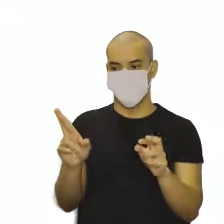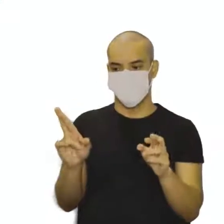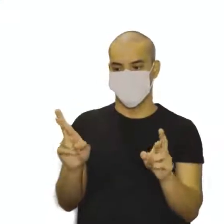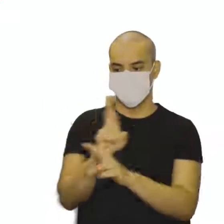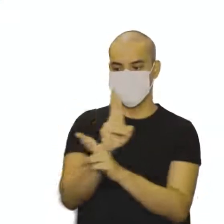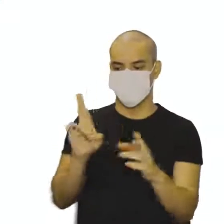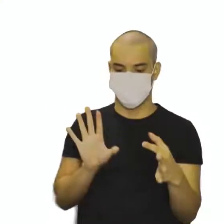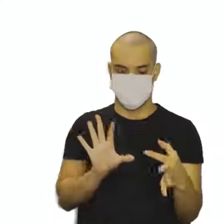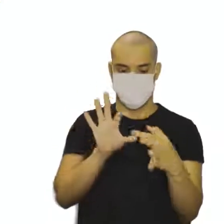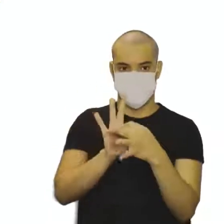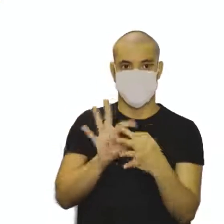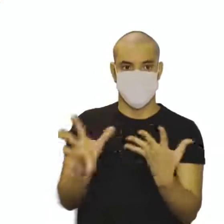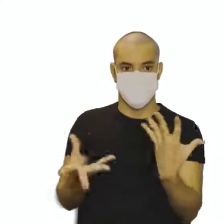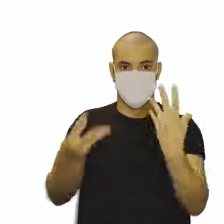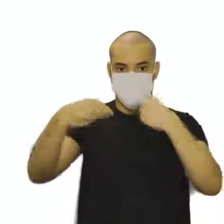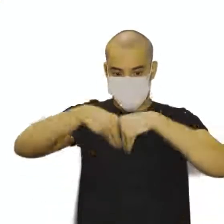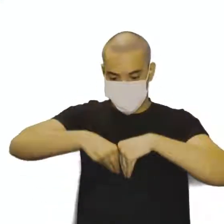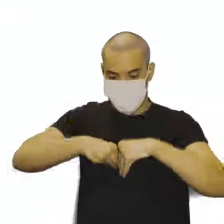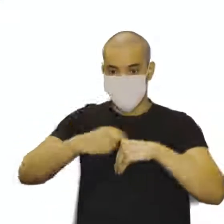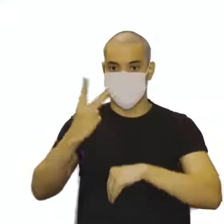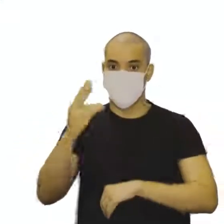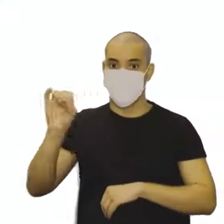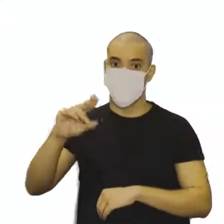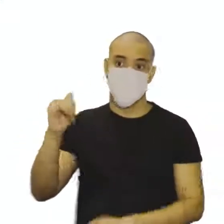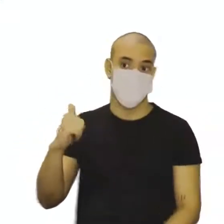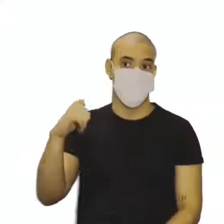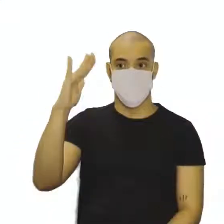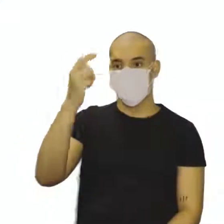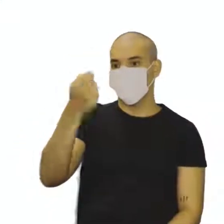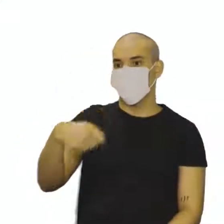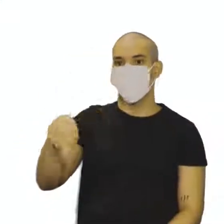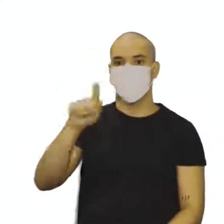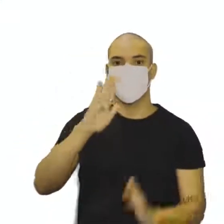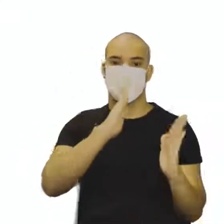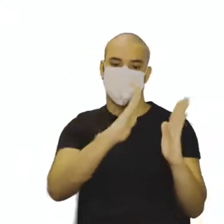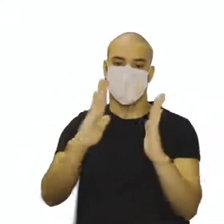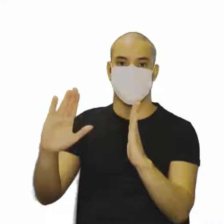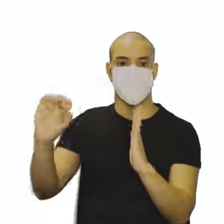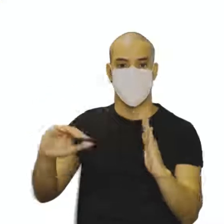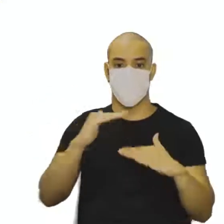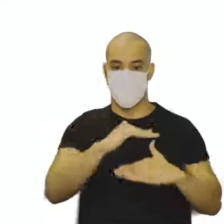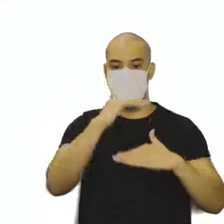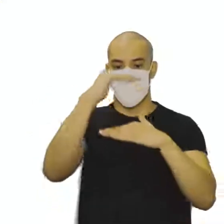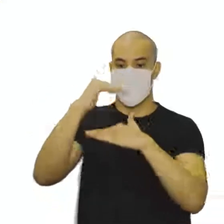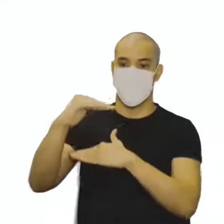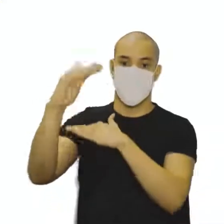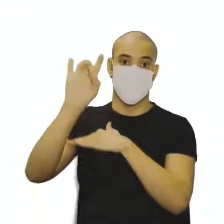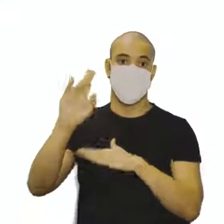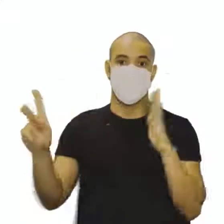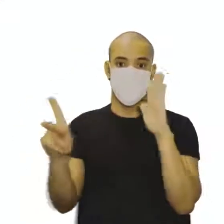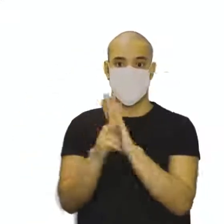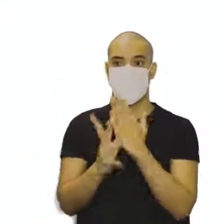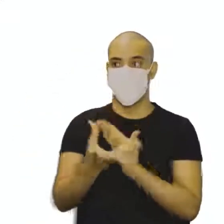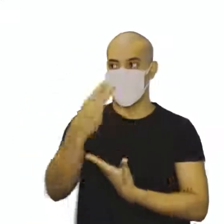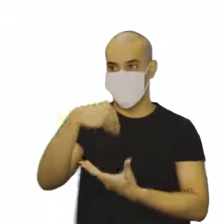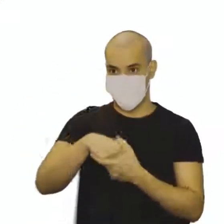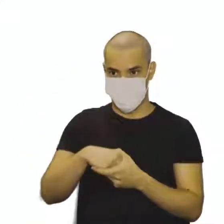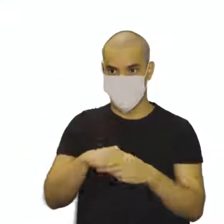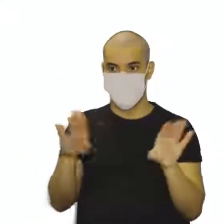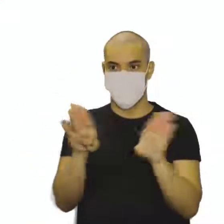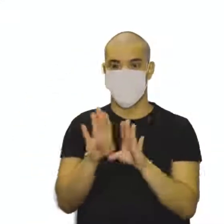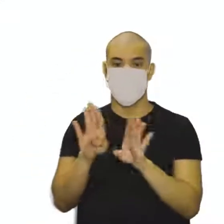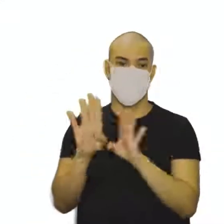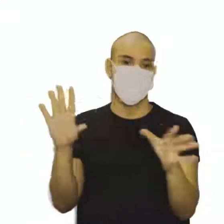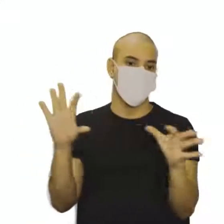nesse caso, que é acoplar os indutores. Aqui não precisa ser série paralelo, você faz isso somente por um núcleo apropriado. E